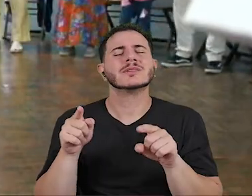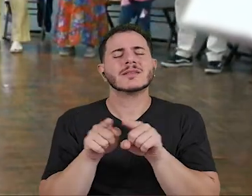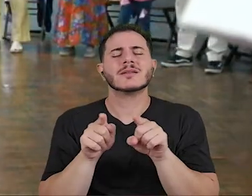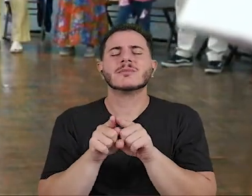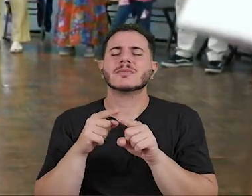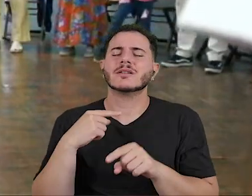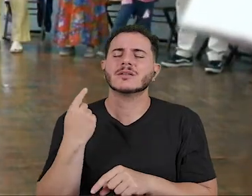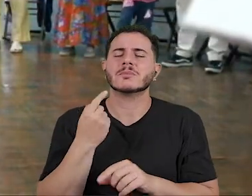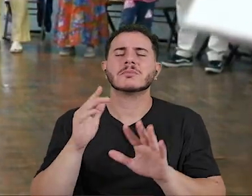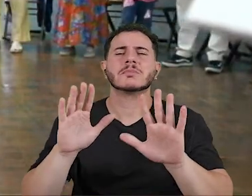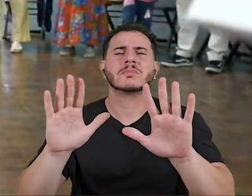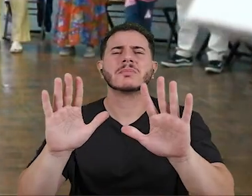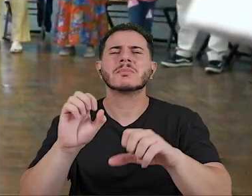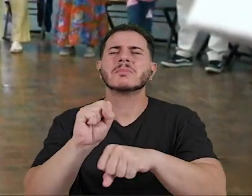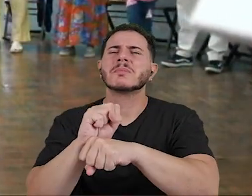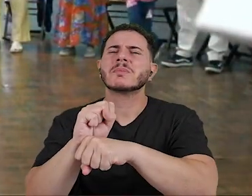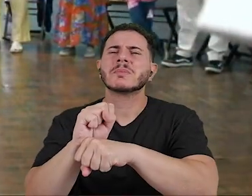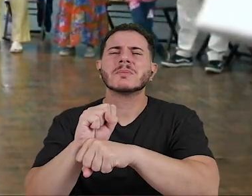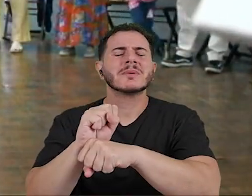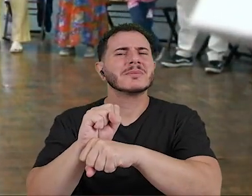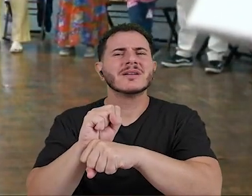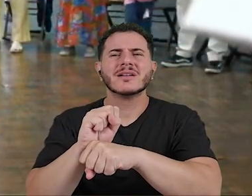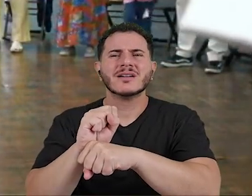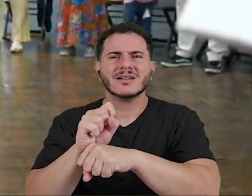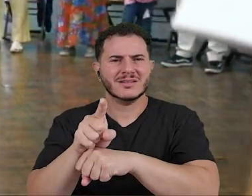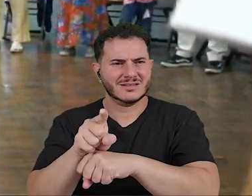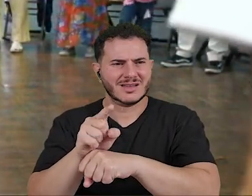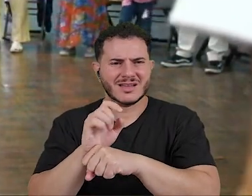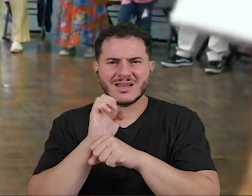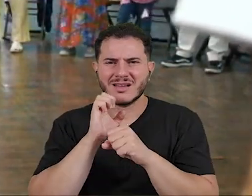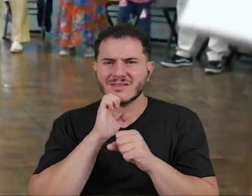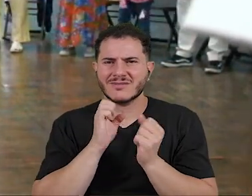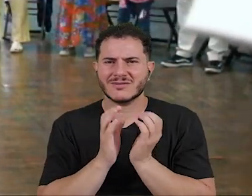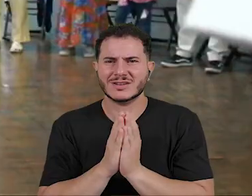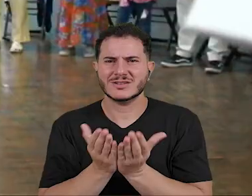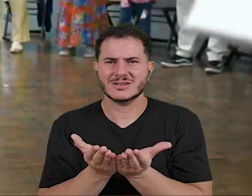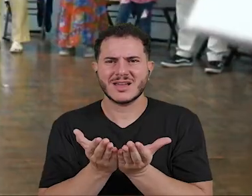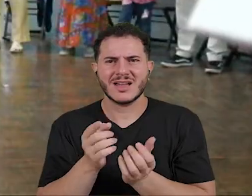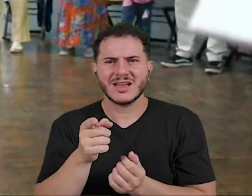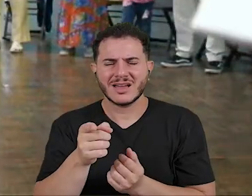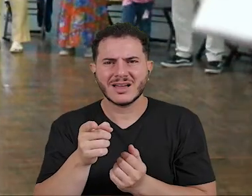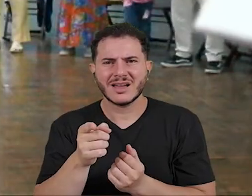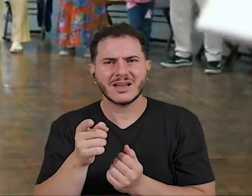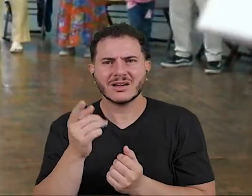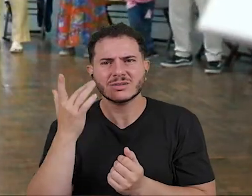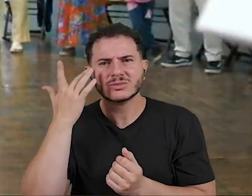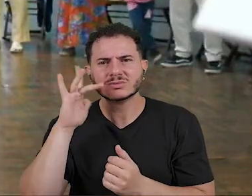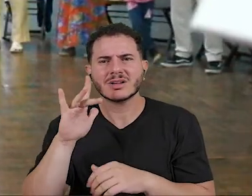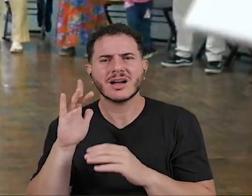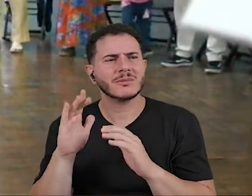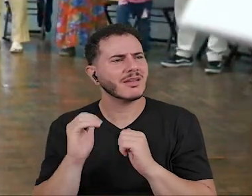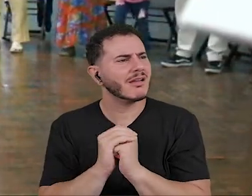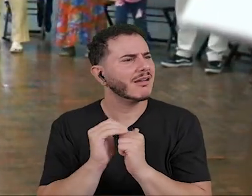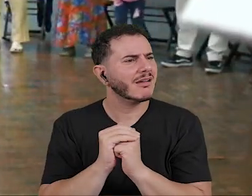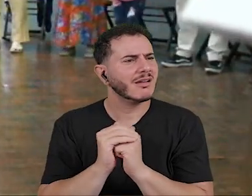é? Evangélicos, eles não sabem rezar. Eu não sei. Mas eu